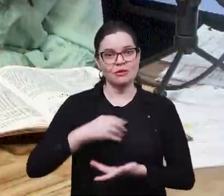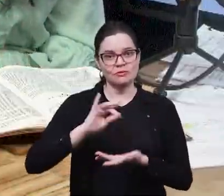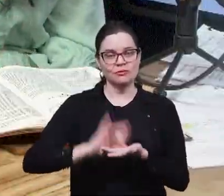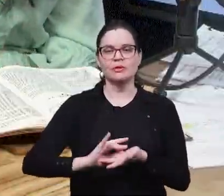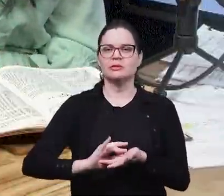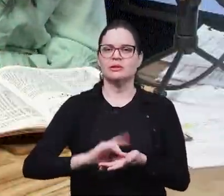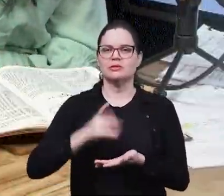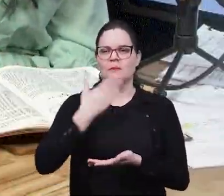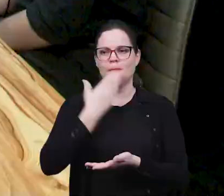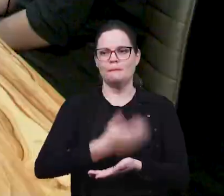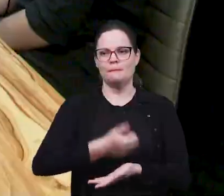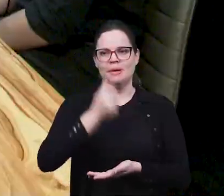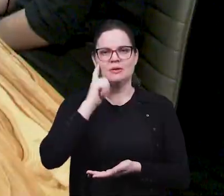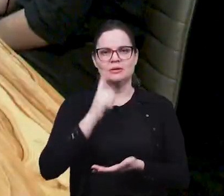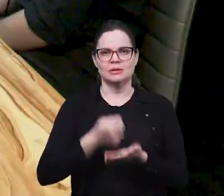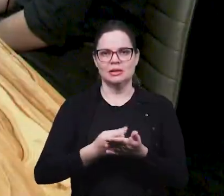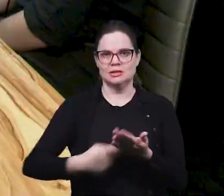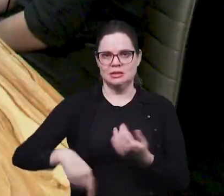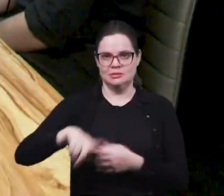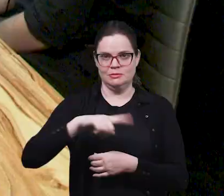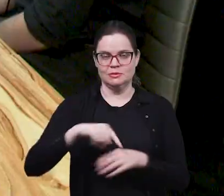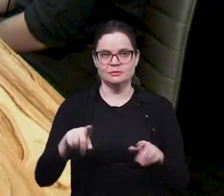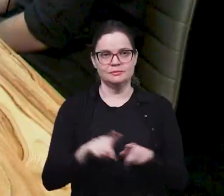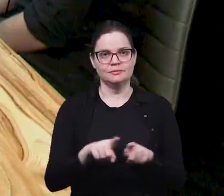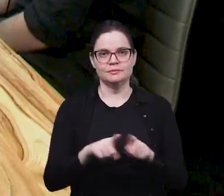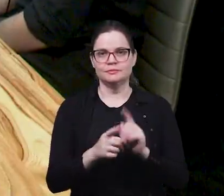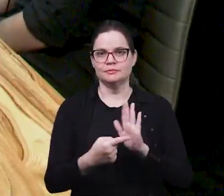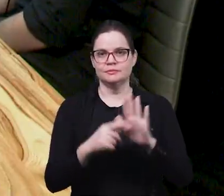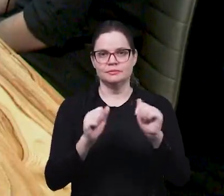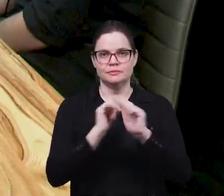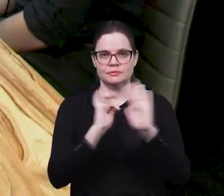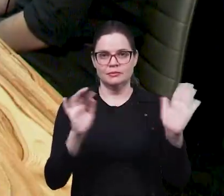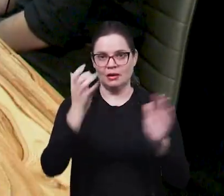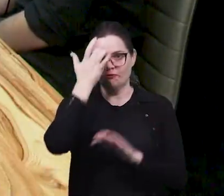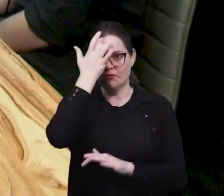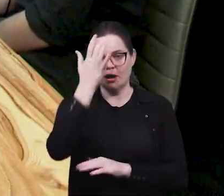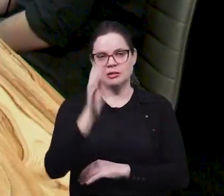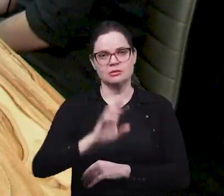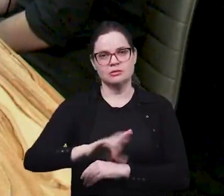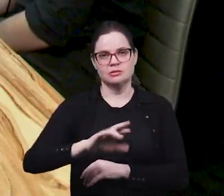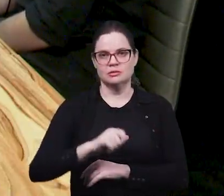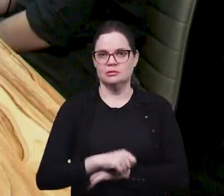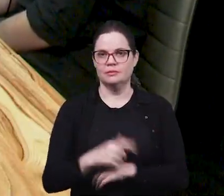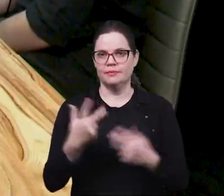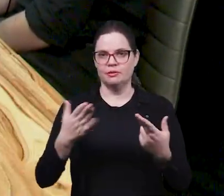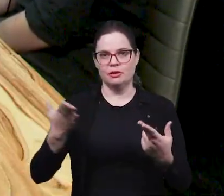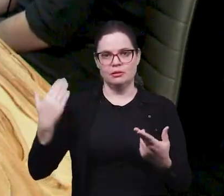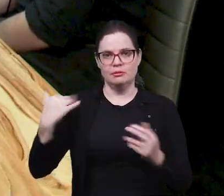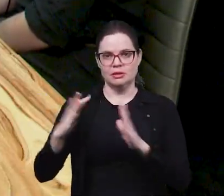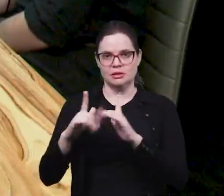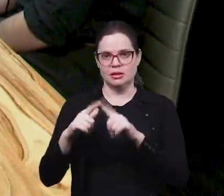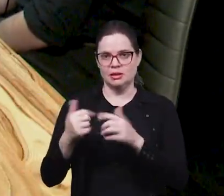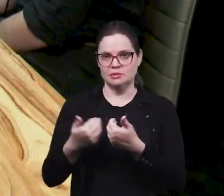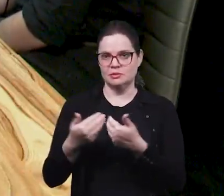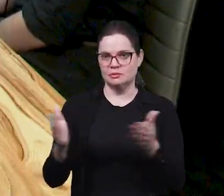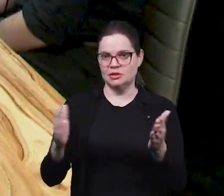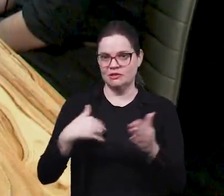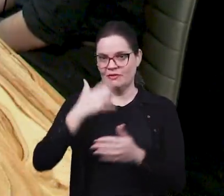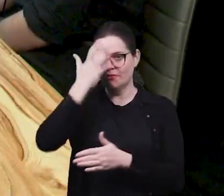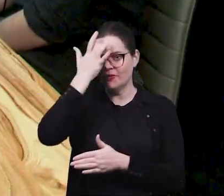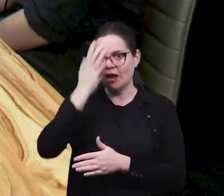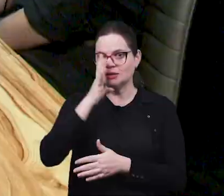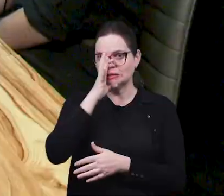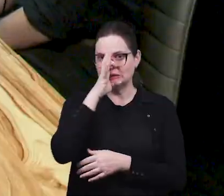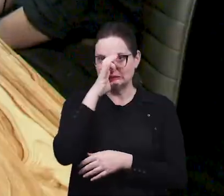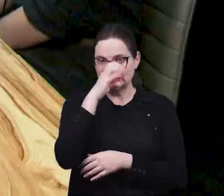É a melhor coisa que nós podemos fazer como jovens. E deixar claro que não é fácil. Assim como não foi fácil para a igreja primitiva resistir